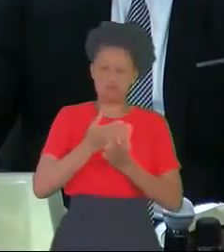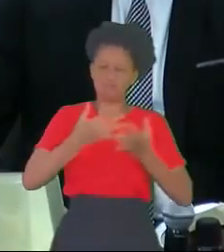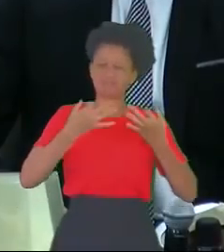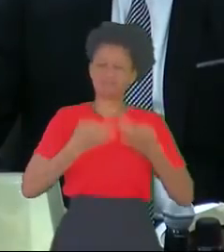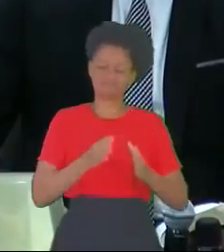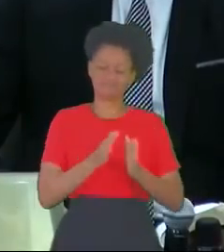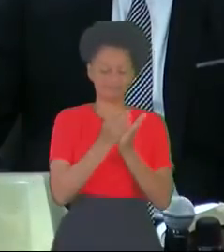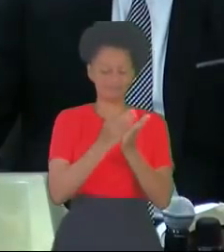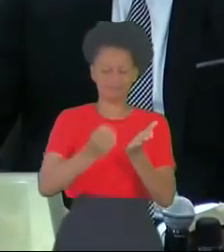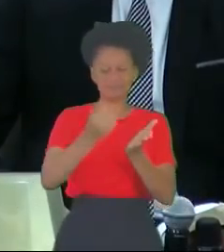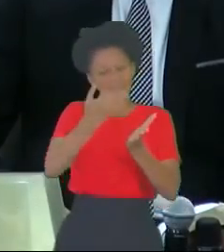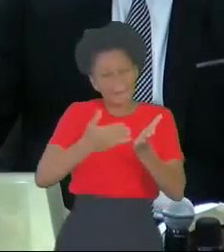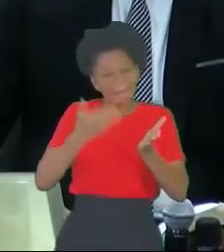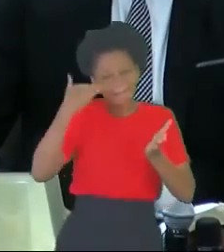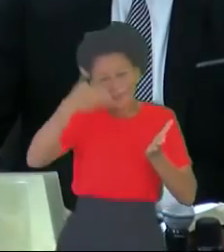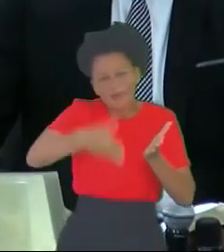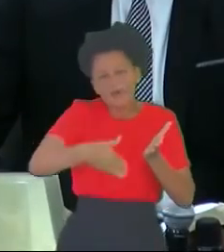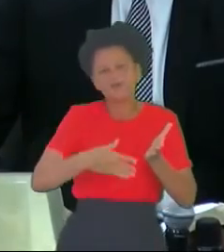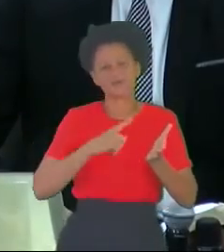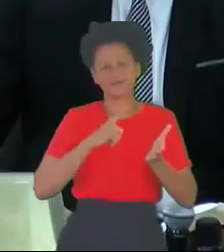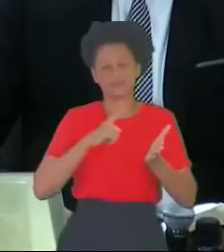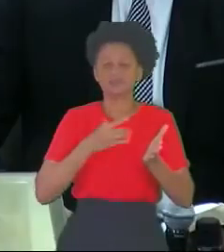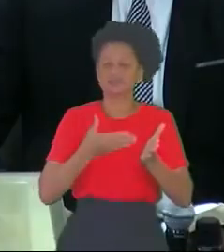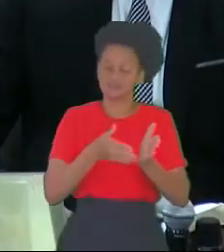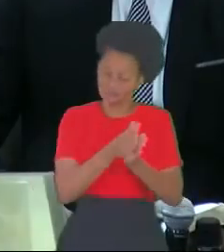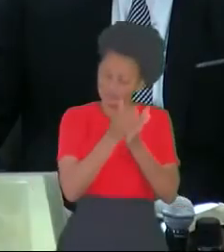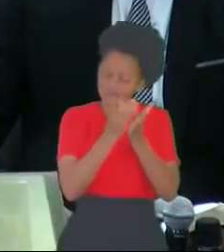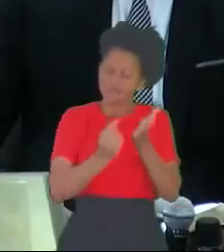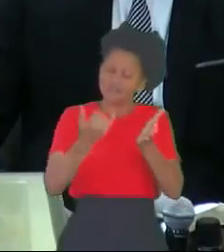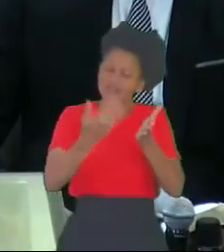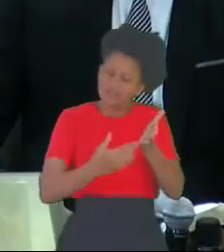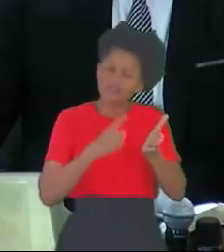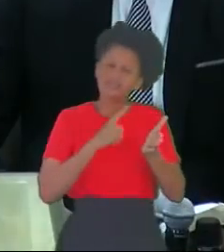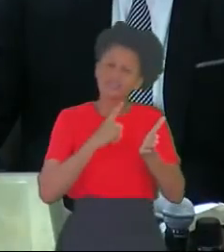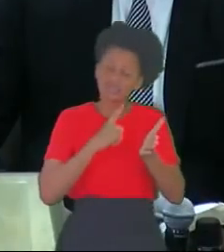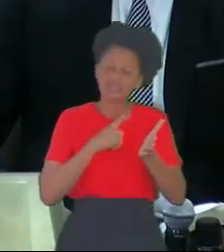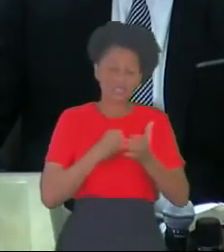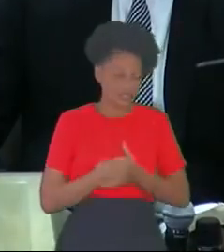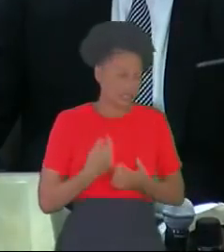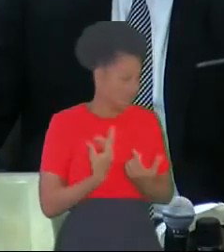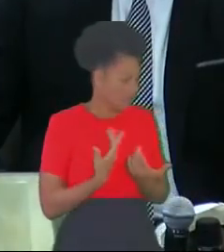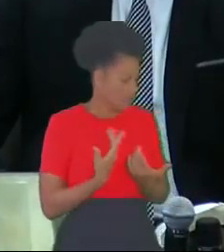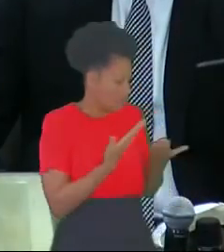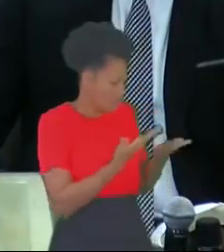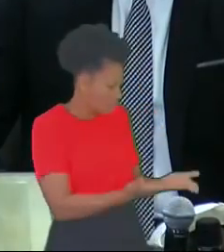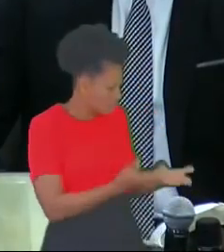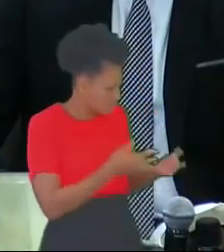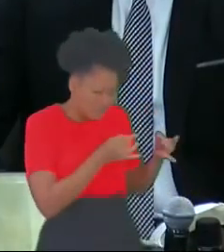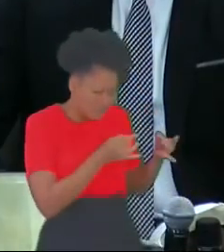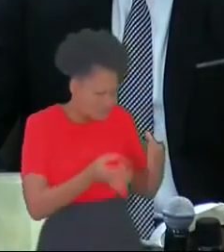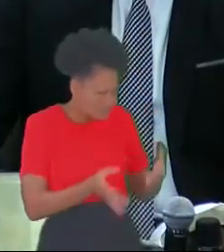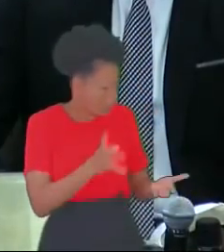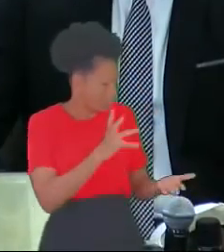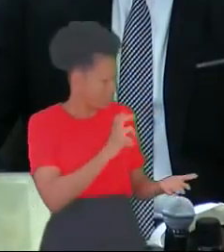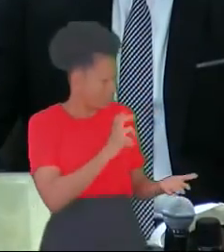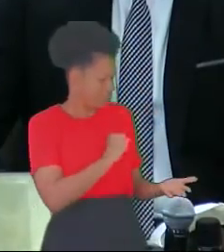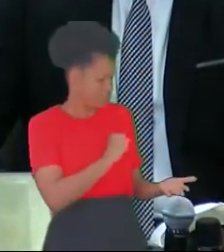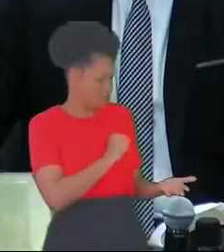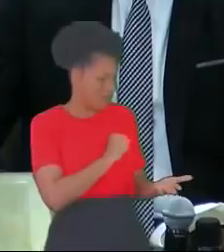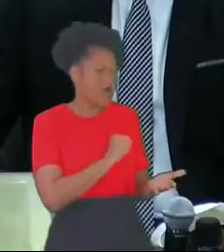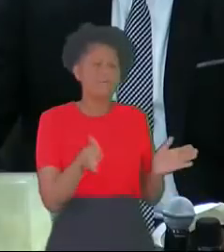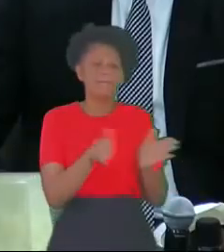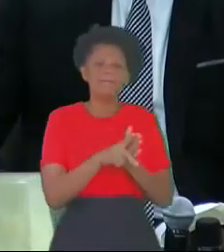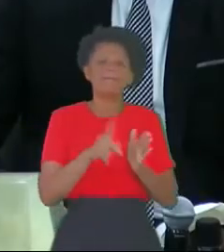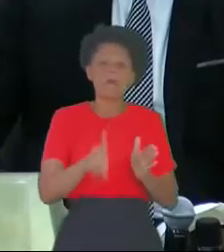Bíblia. Está na palavra. Tenho contra ti que deixaste o teu primeiro amor. A igreja de Pérgamo,